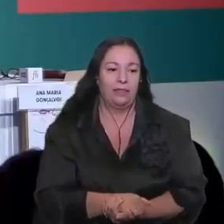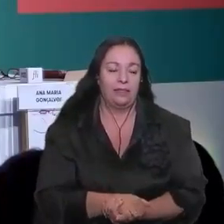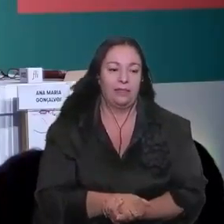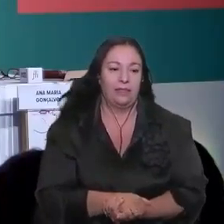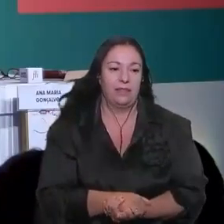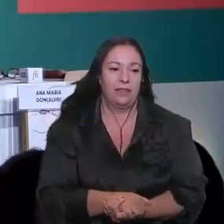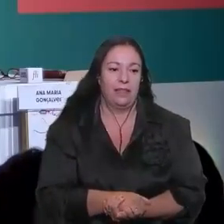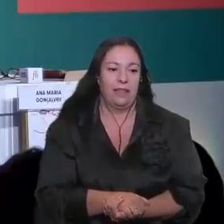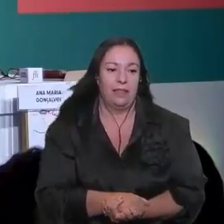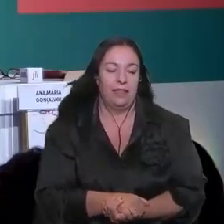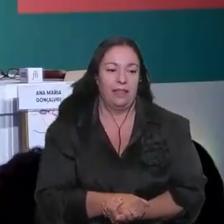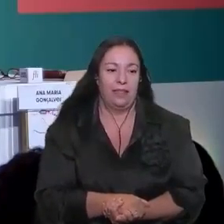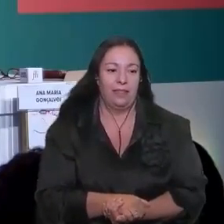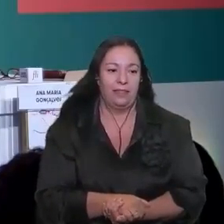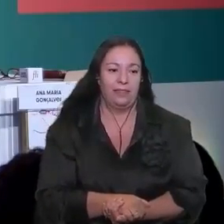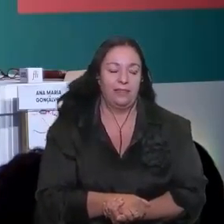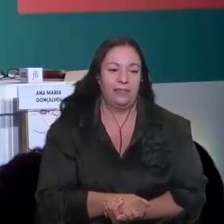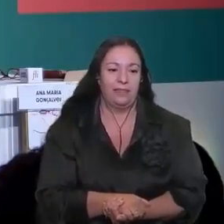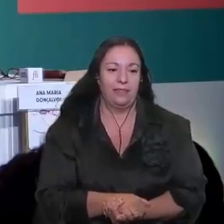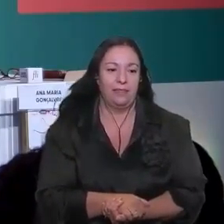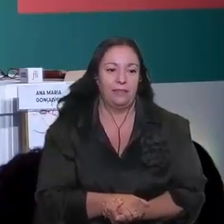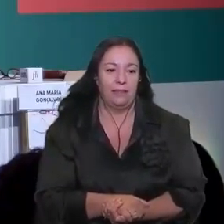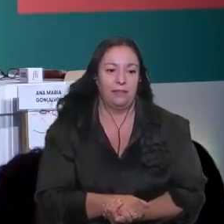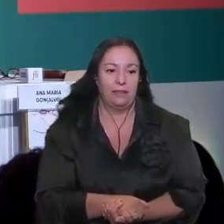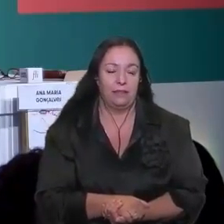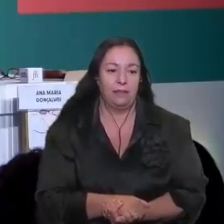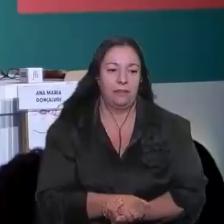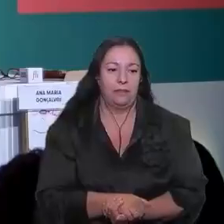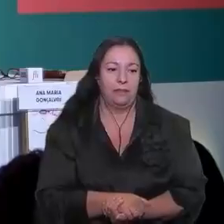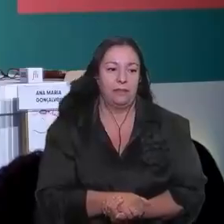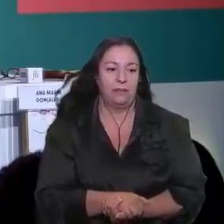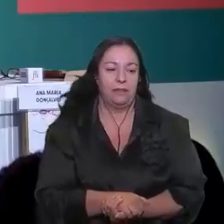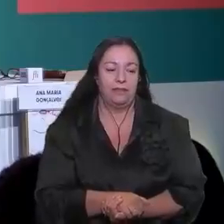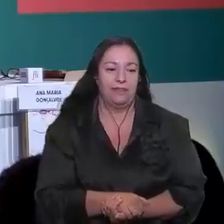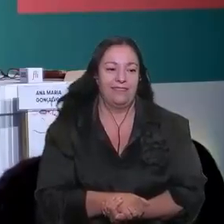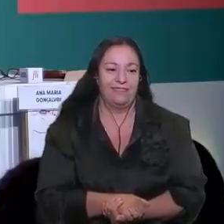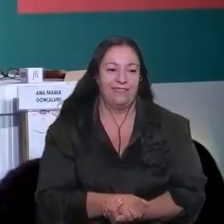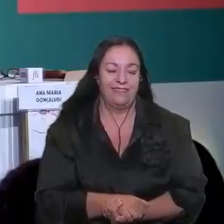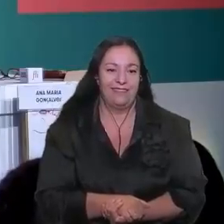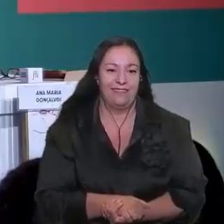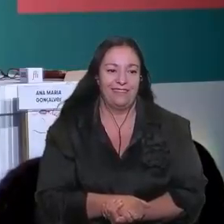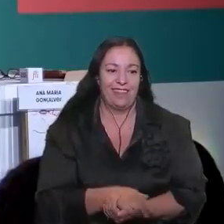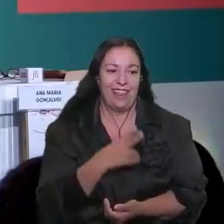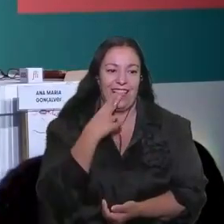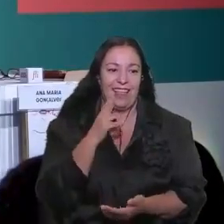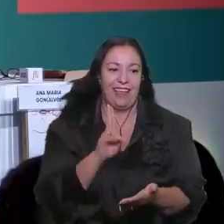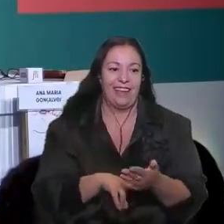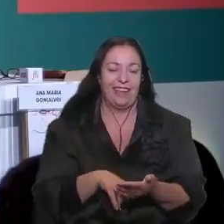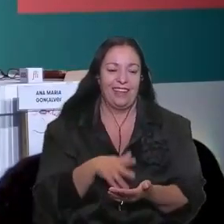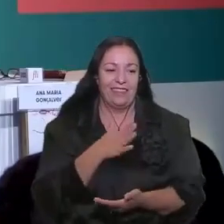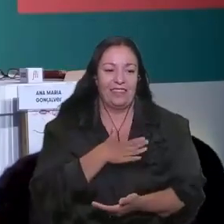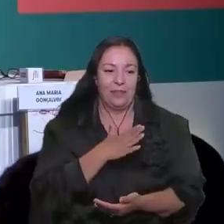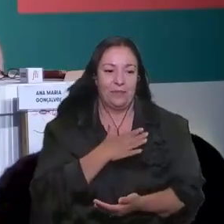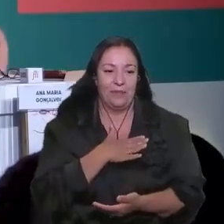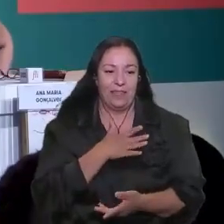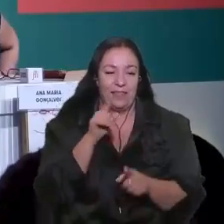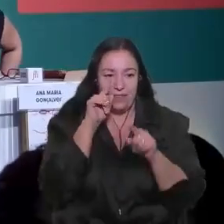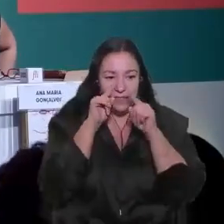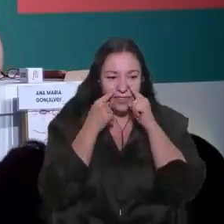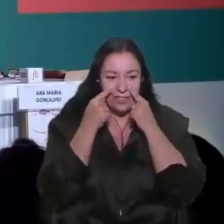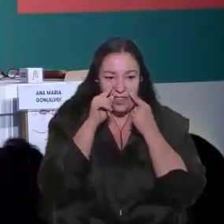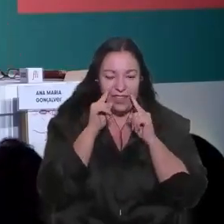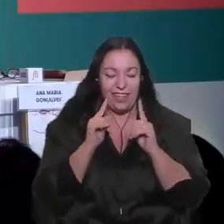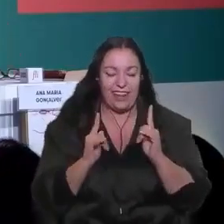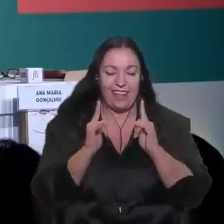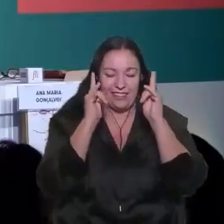tenho mais nada, não sei dizer mais nada. Eu também não, tinha carta ali. A carta é minha, eu vou reler, vou chorar no hotel.